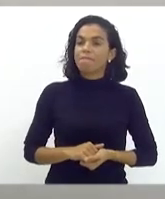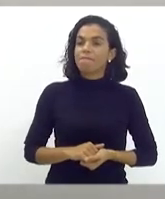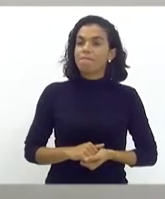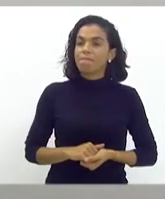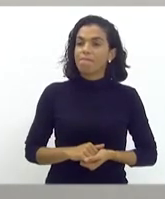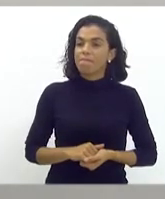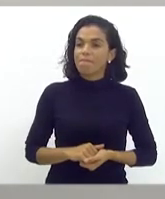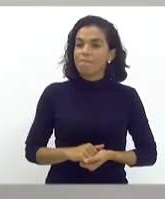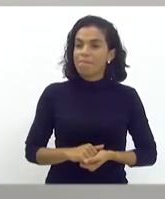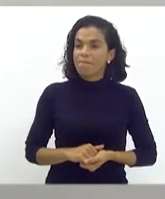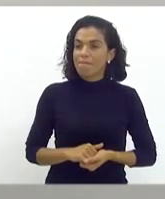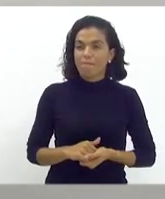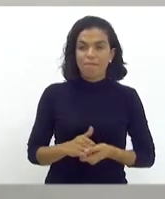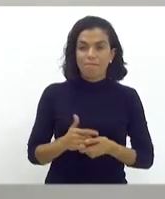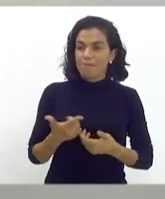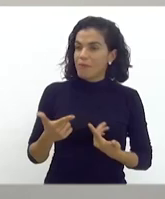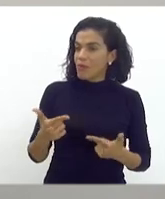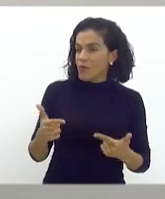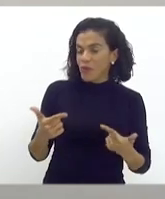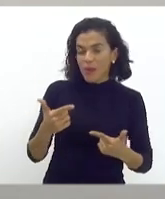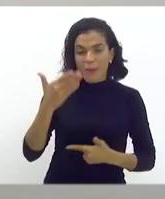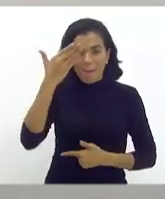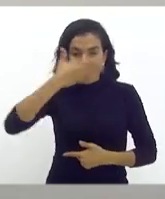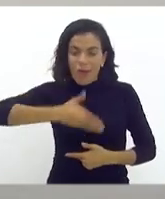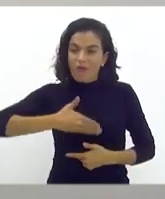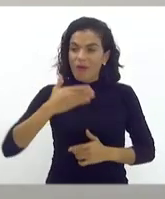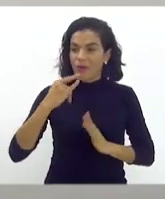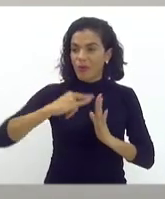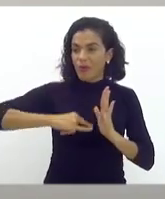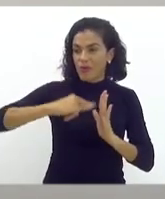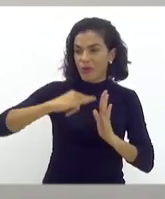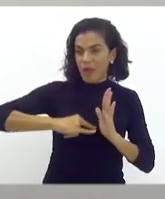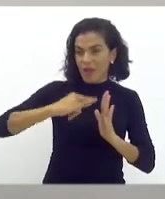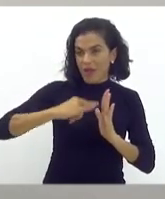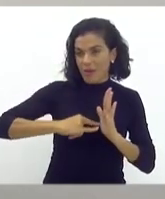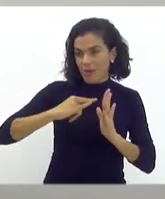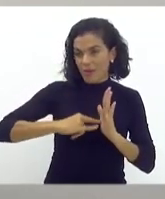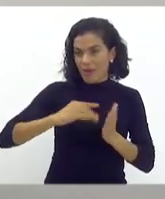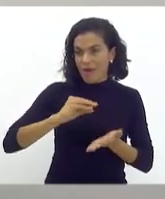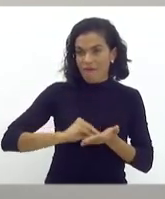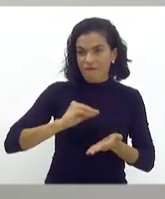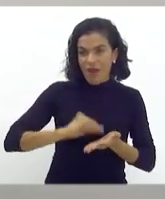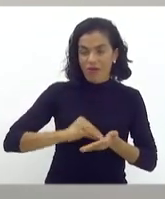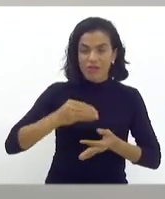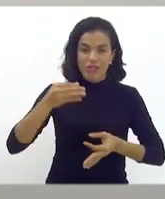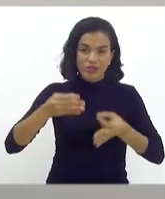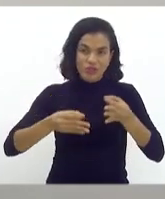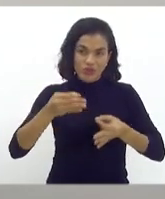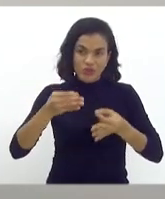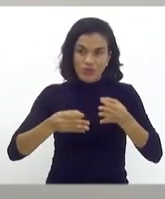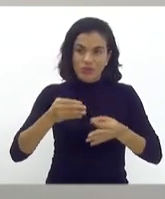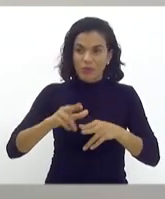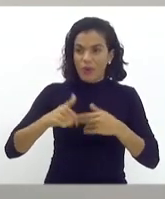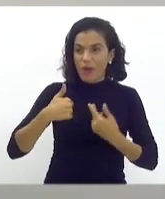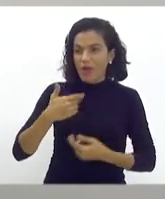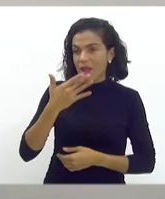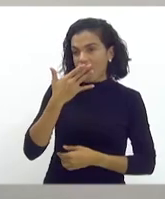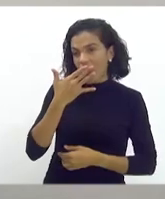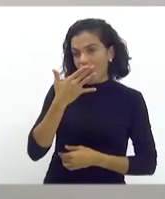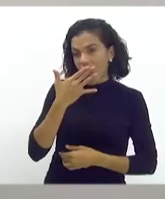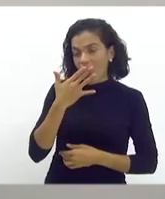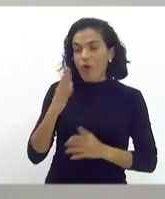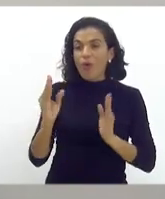não está aprovado no documento que que é injustiça em decorrência da cor pois a metodologia